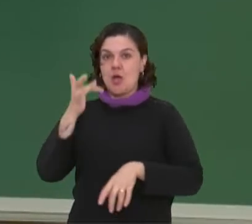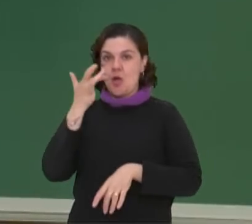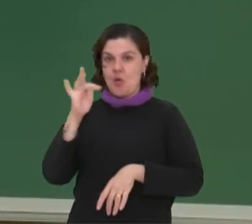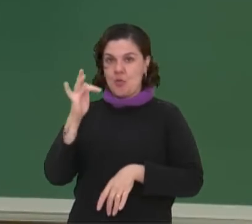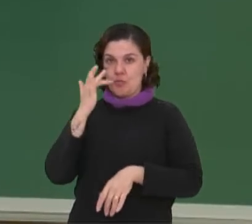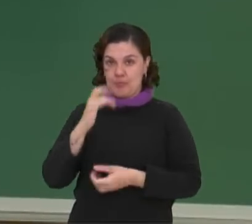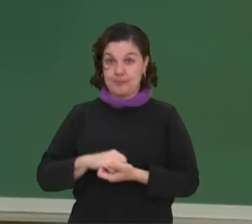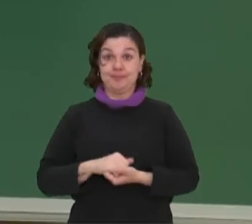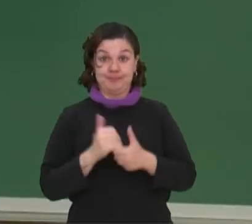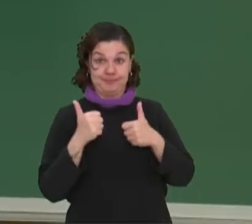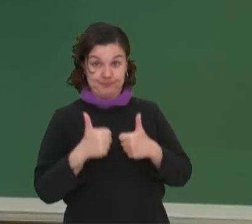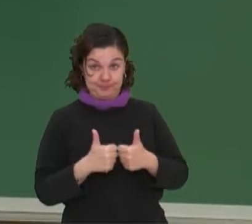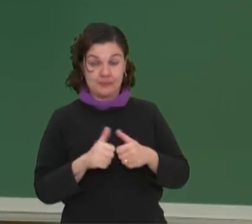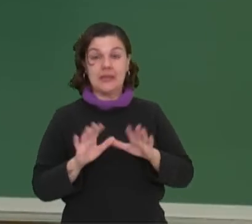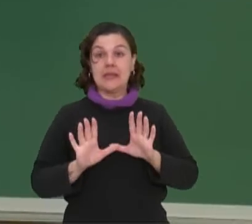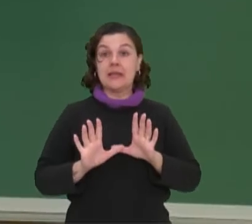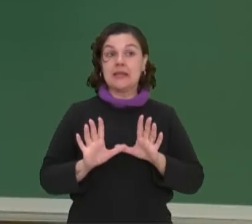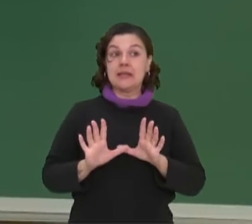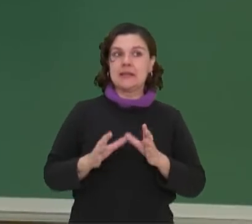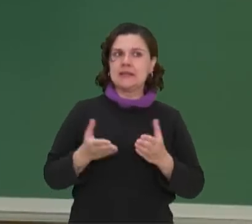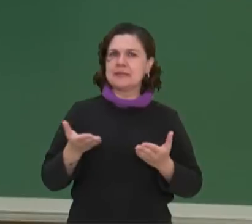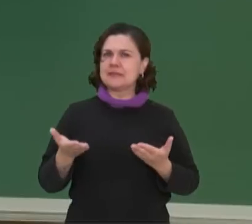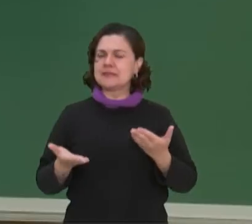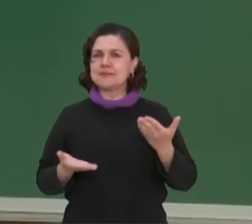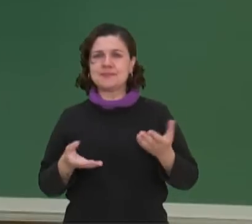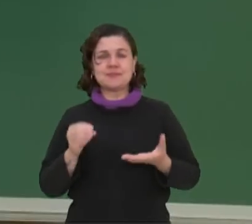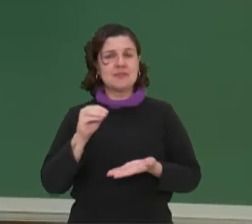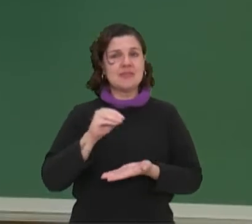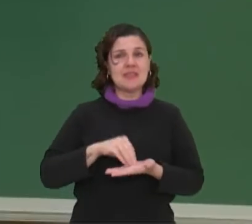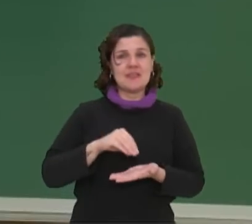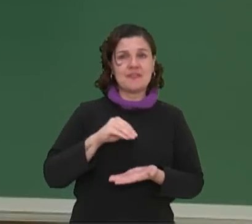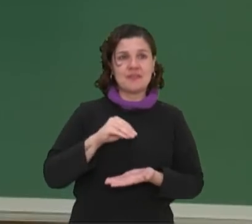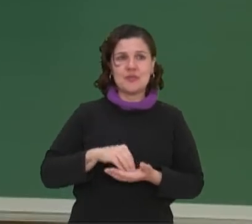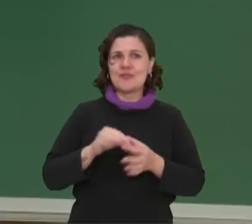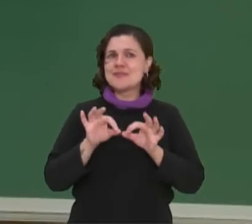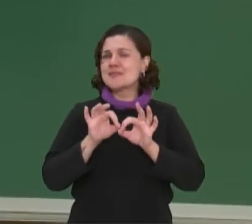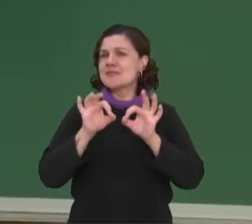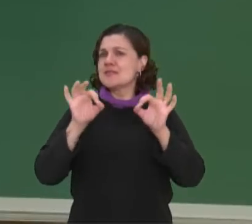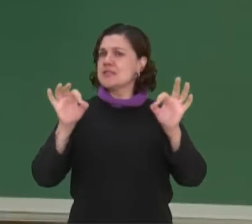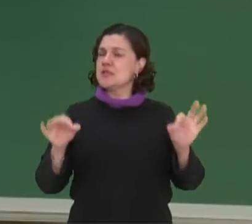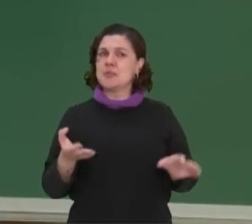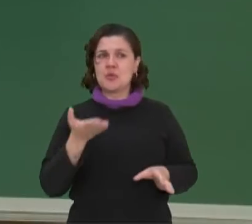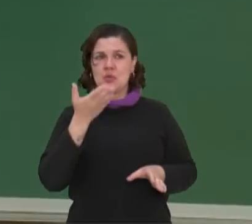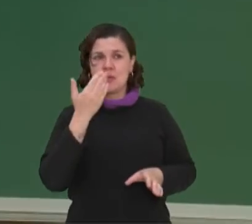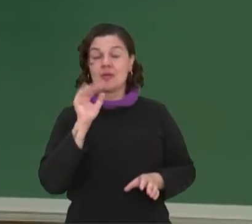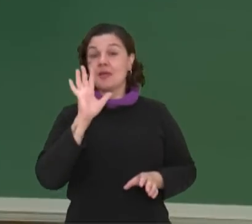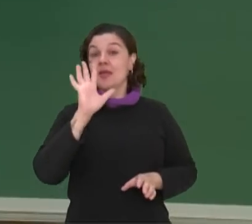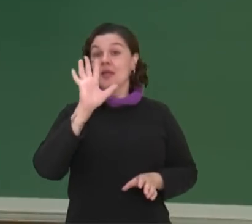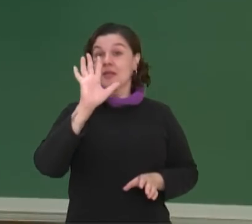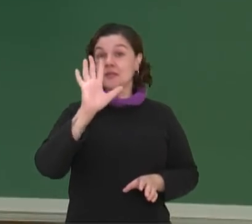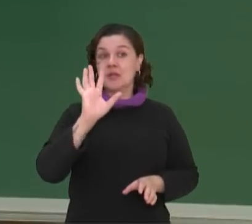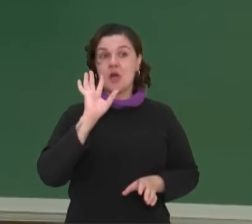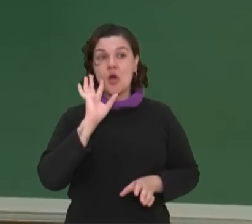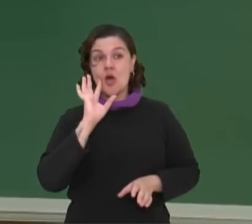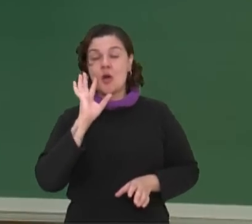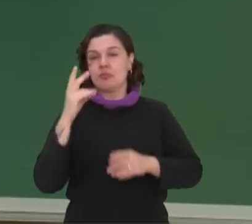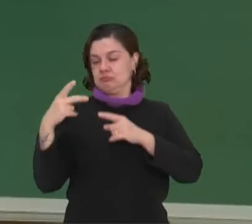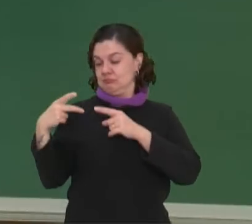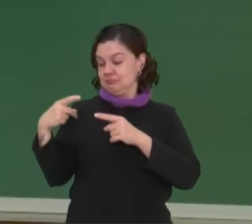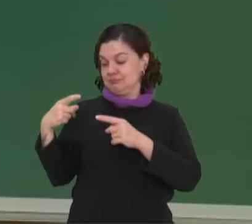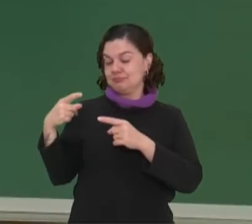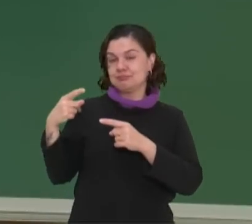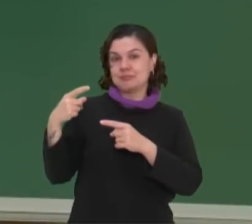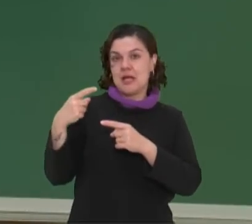ouro. Então, faltavam muitos gêneros básicos de sobrevivência nas Minas Gerais. Com o tempo,